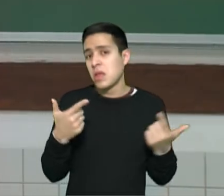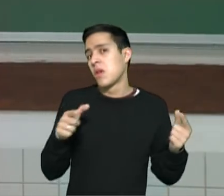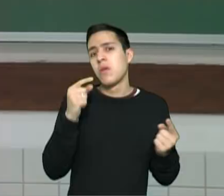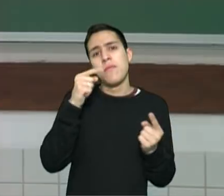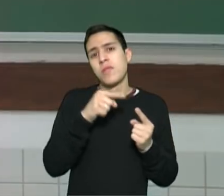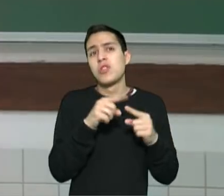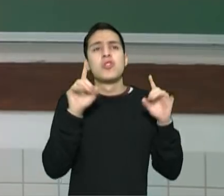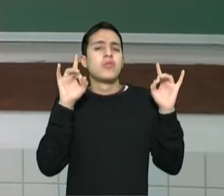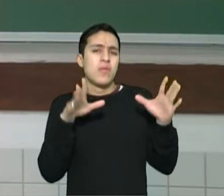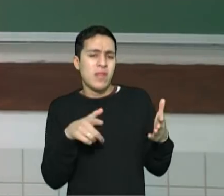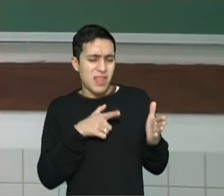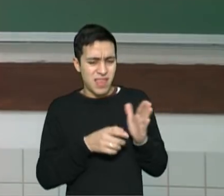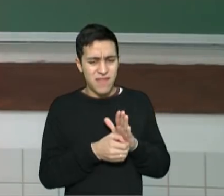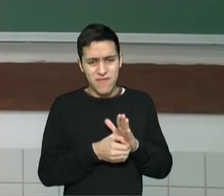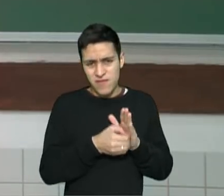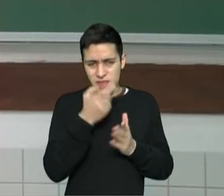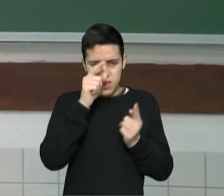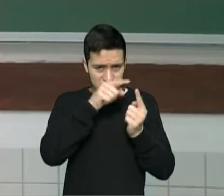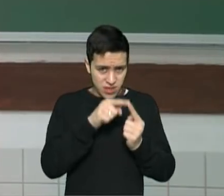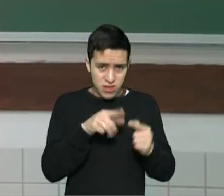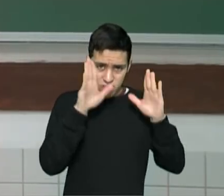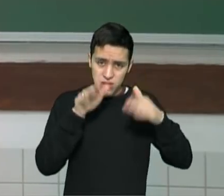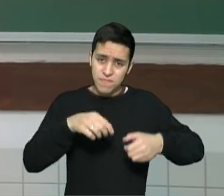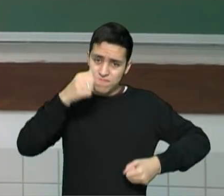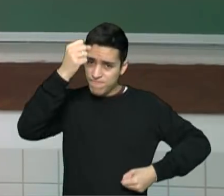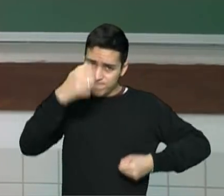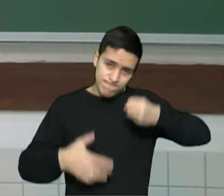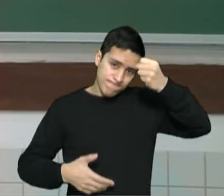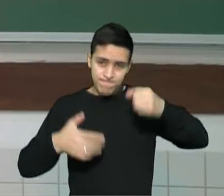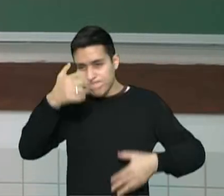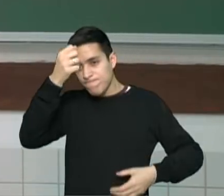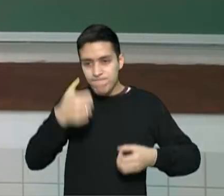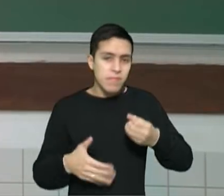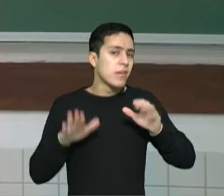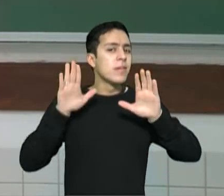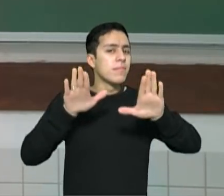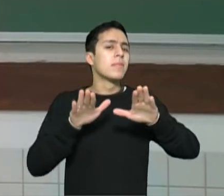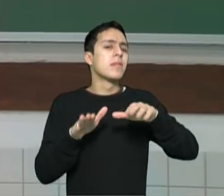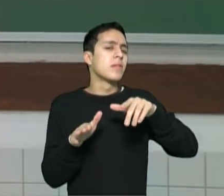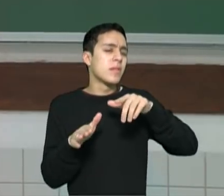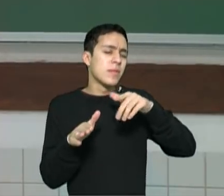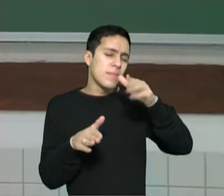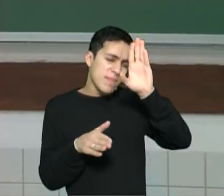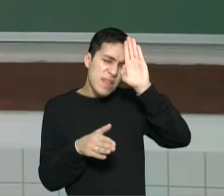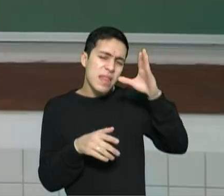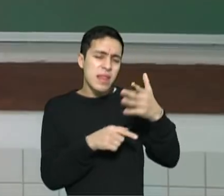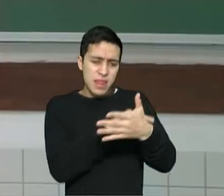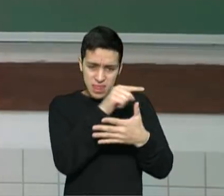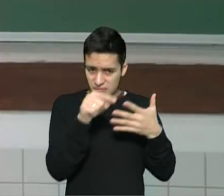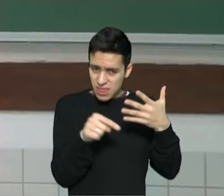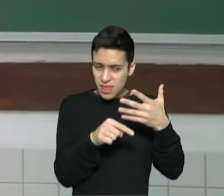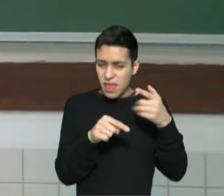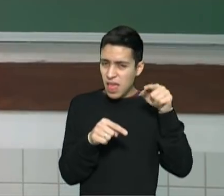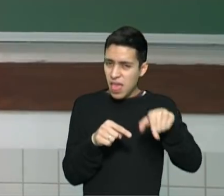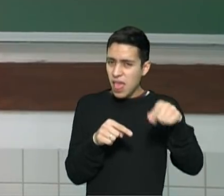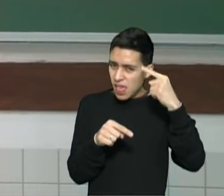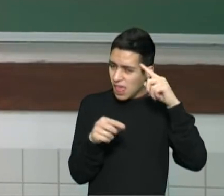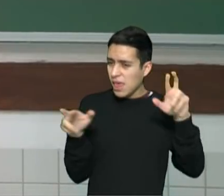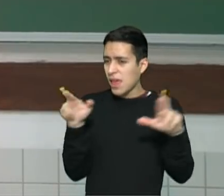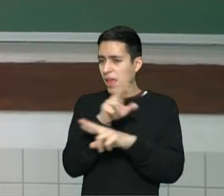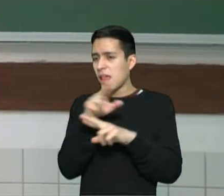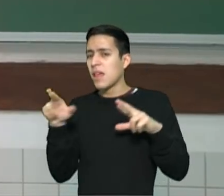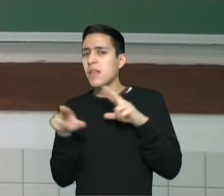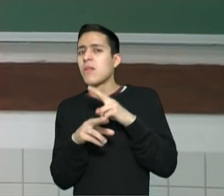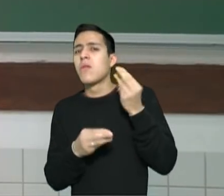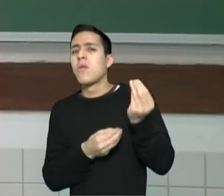objetivo só, viram que tem vários que a gente discutiu, mas a gente estabeleceu os principais ligados principalmente à